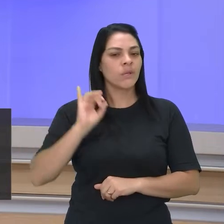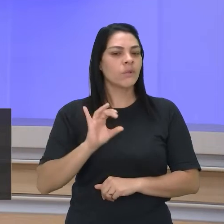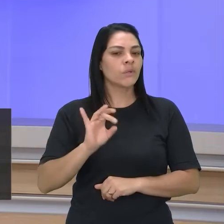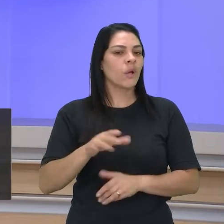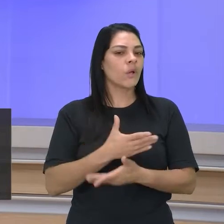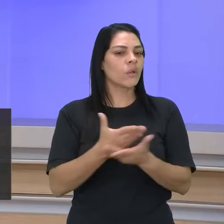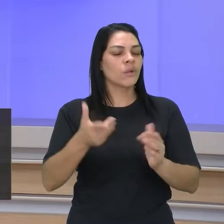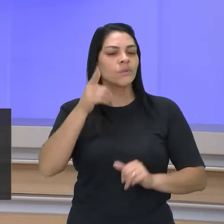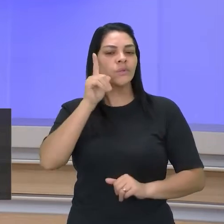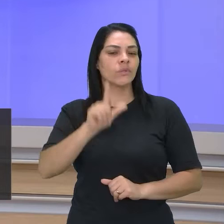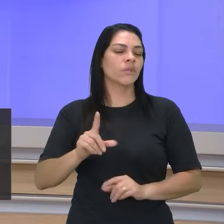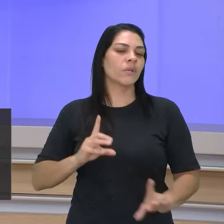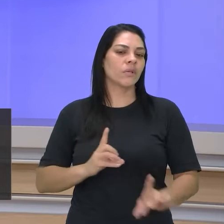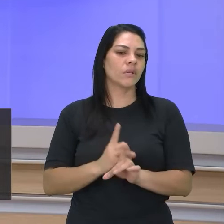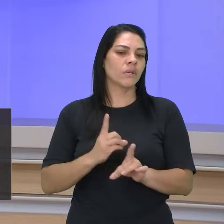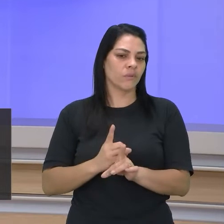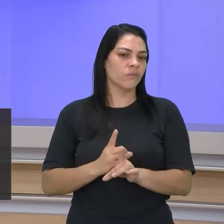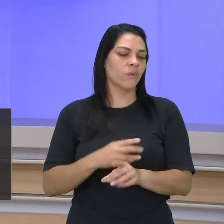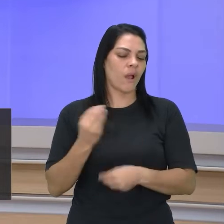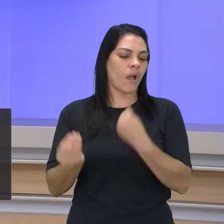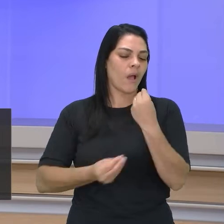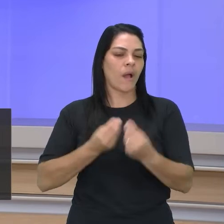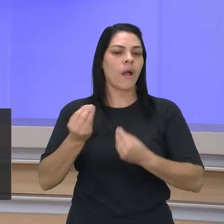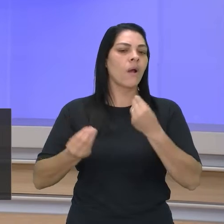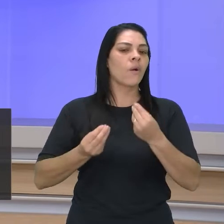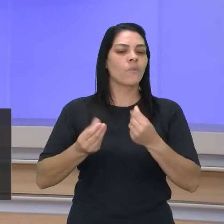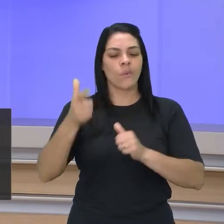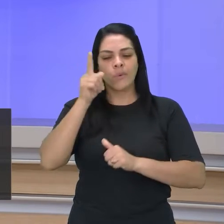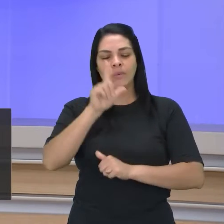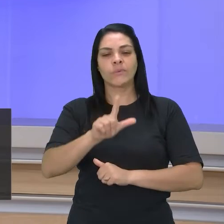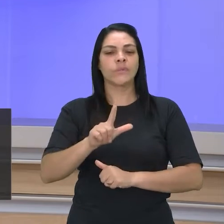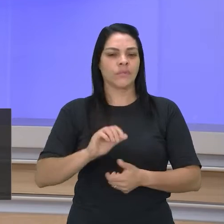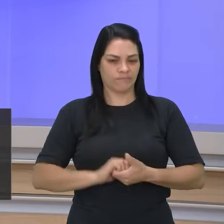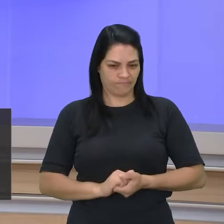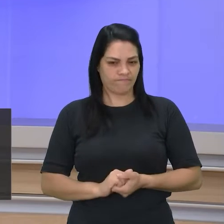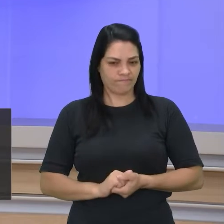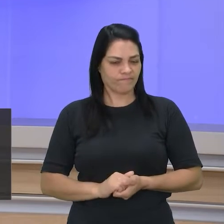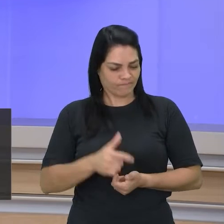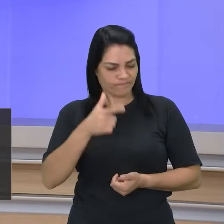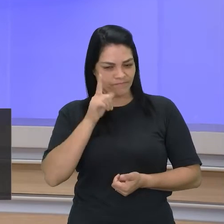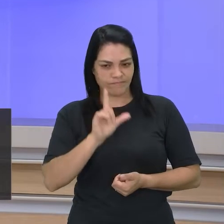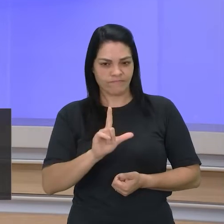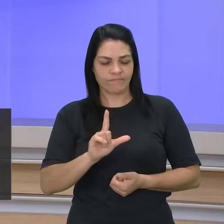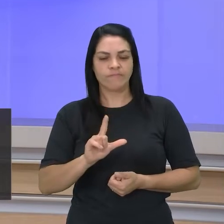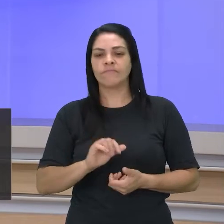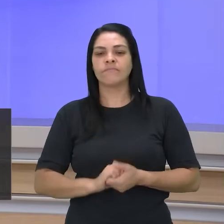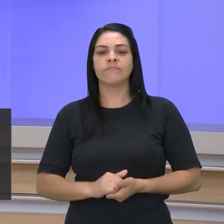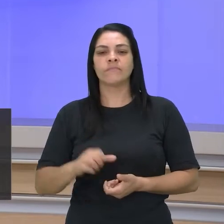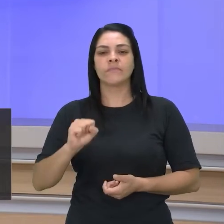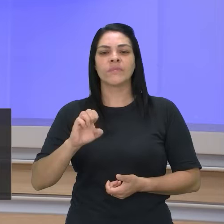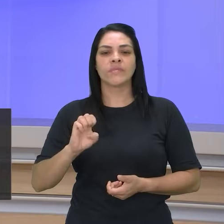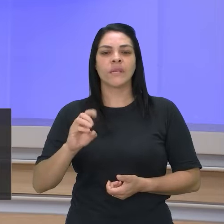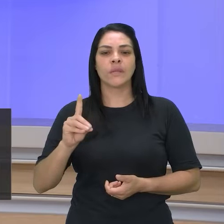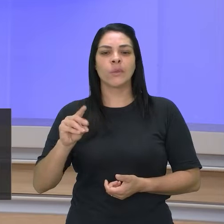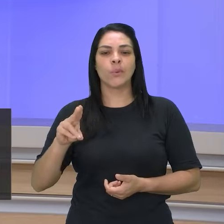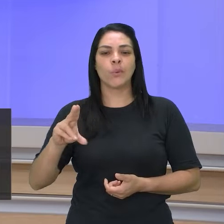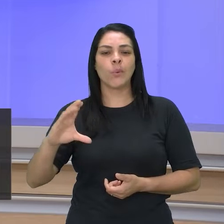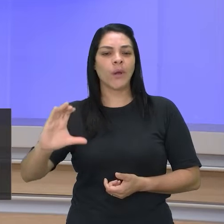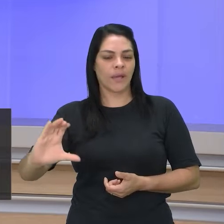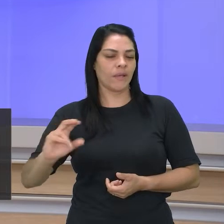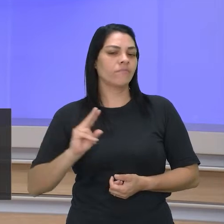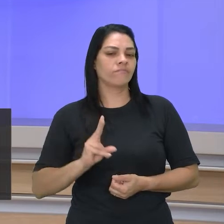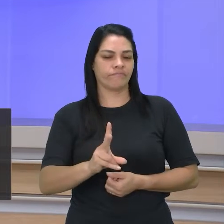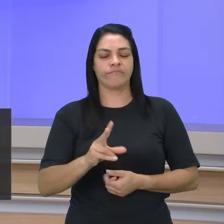gente encontrar os caminhos para a sua efetivação. Né? Na SEDUC a gente sempre trabalhou muito também,